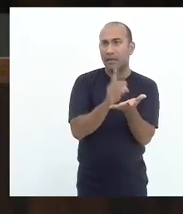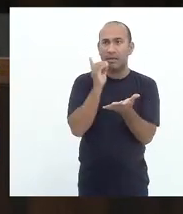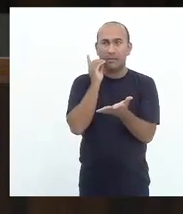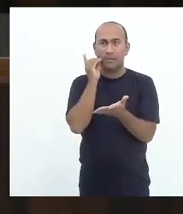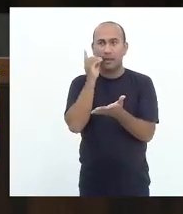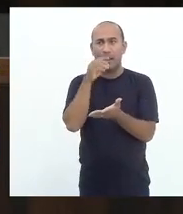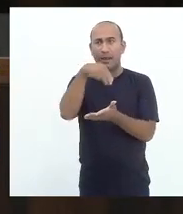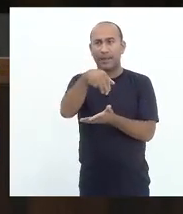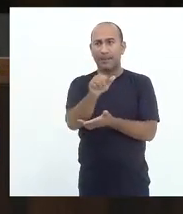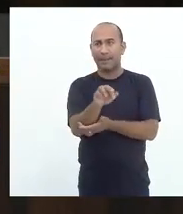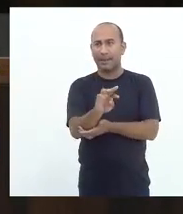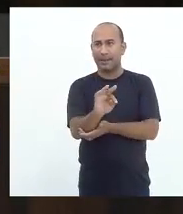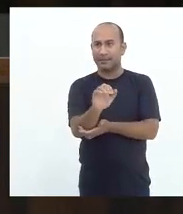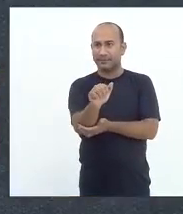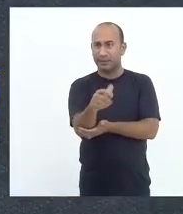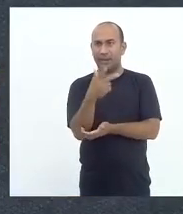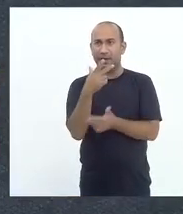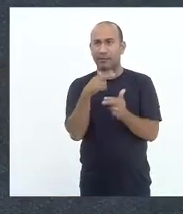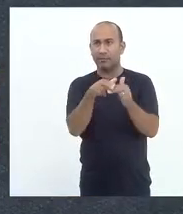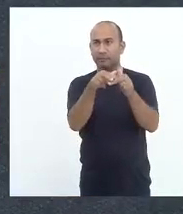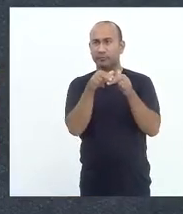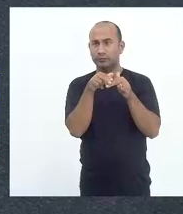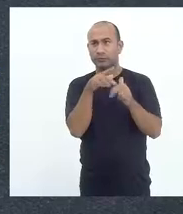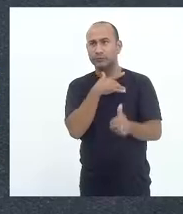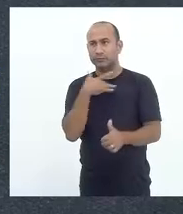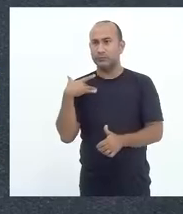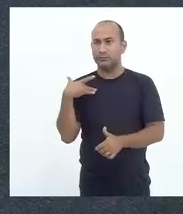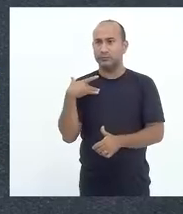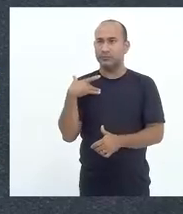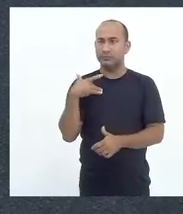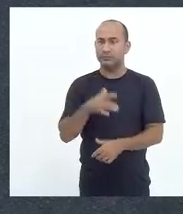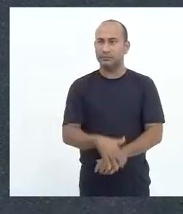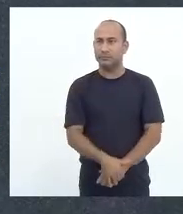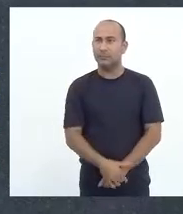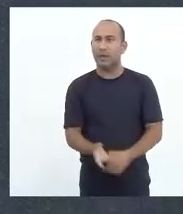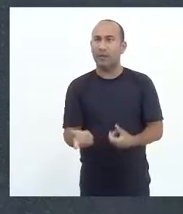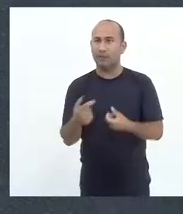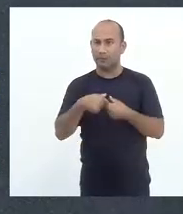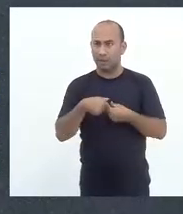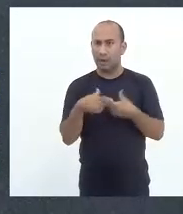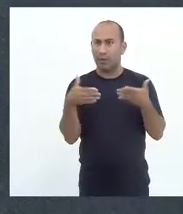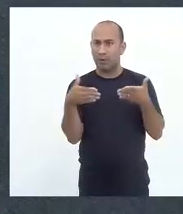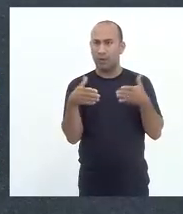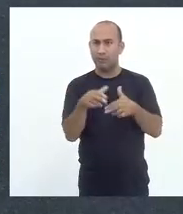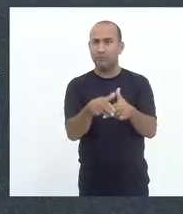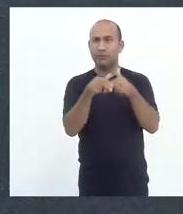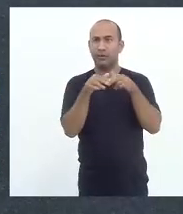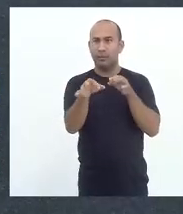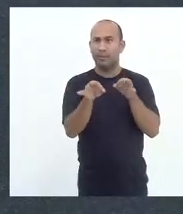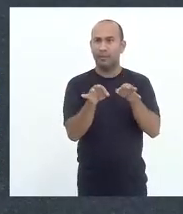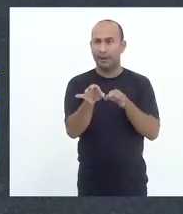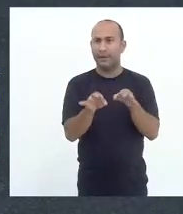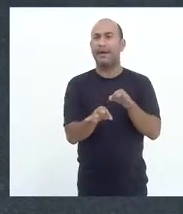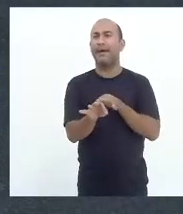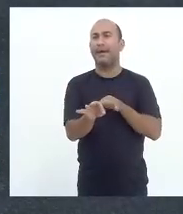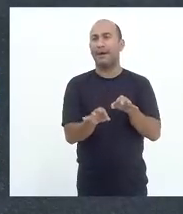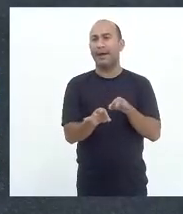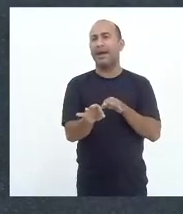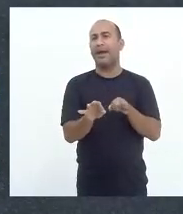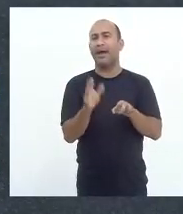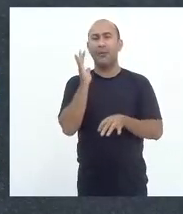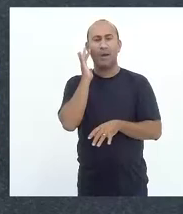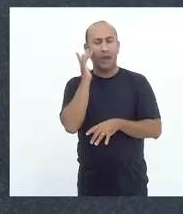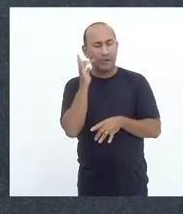Marta Rocha pela Comissão de Saúde. Vou retomar aqui. Pelo o projeto, faz necessária a análise de